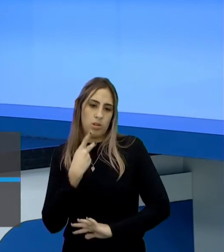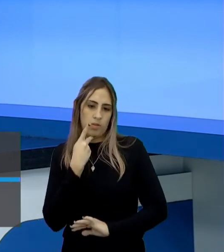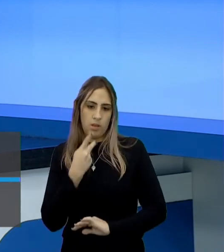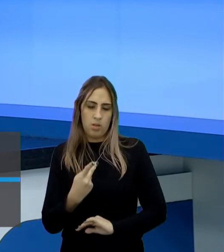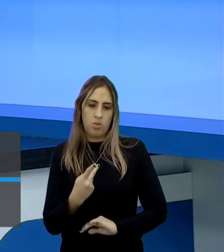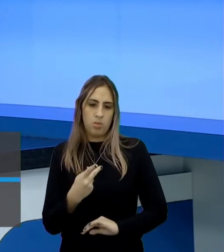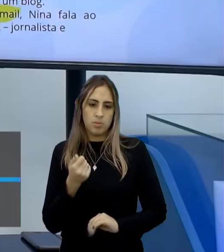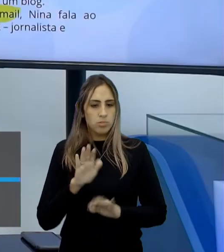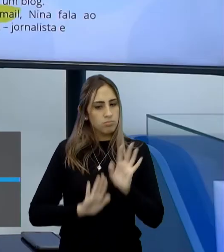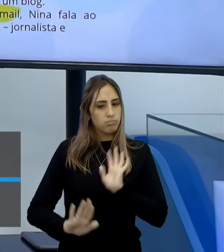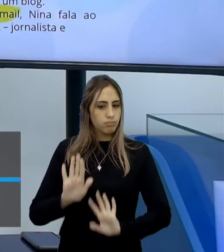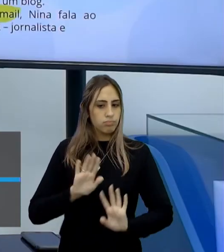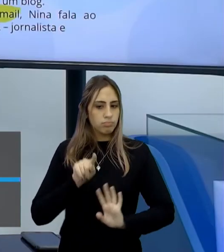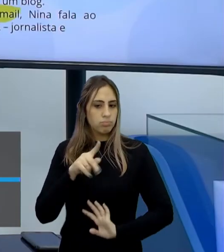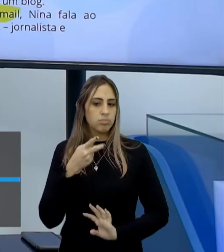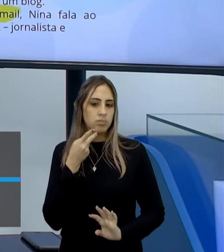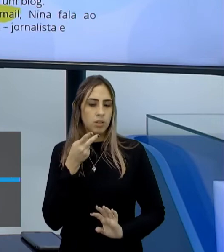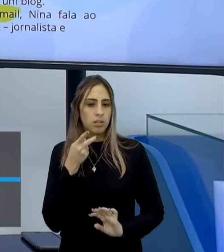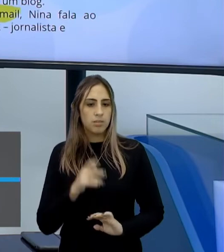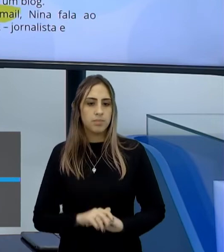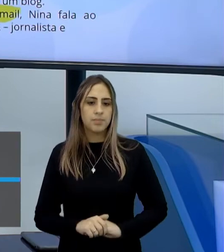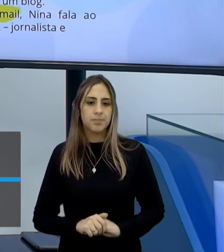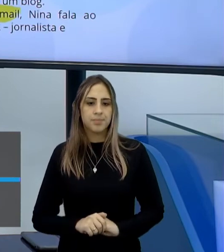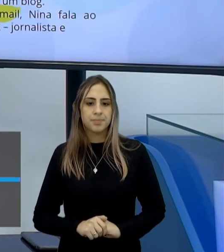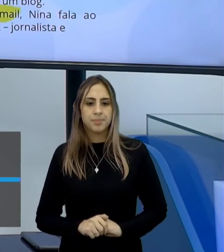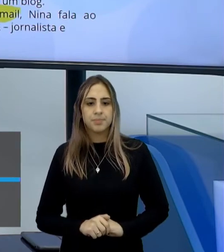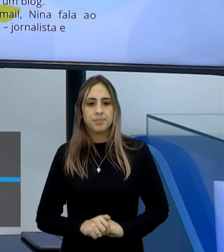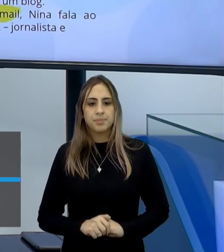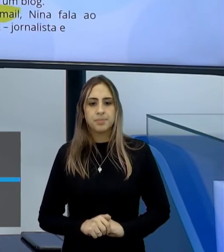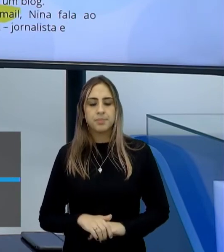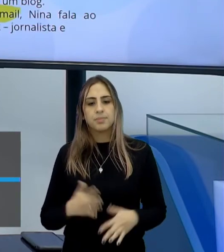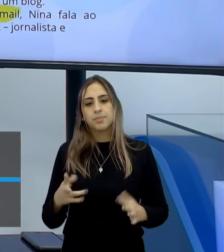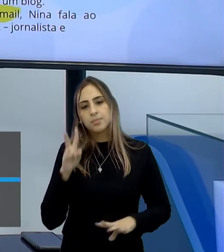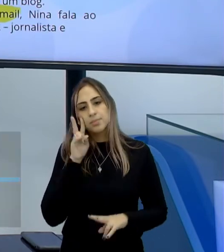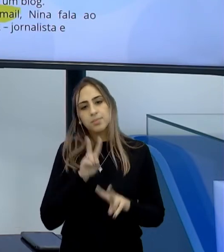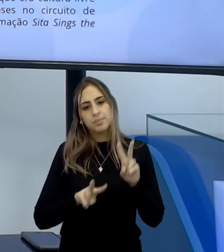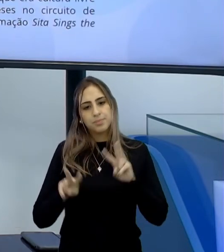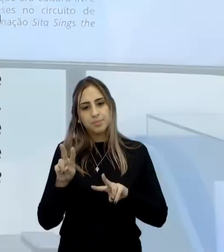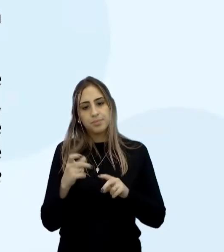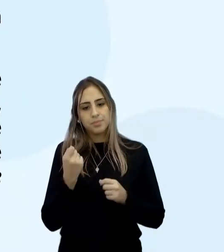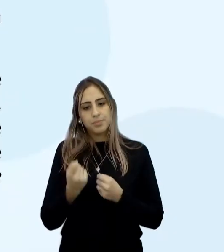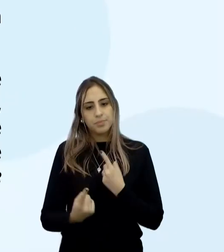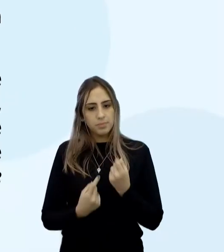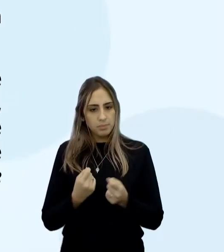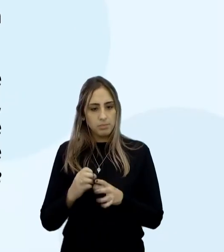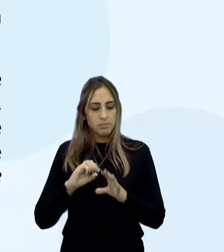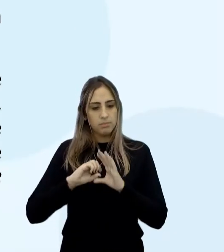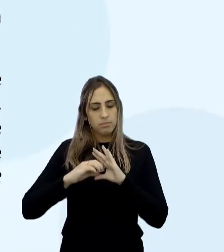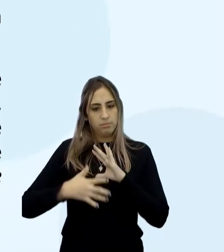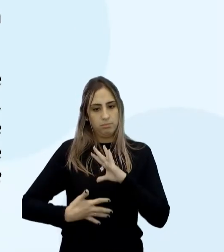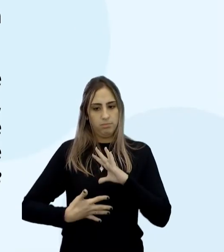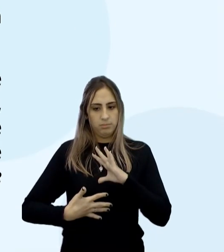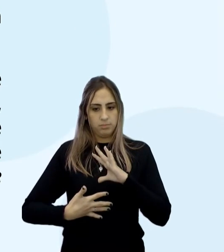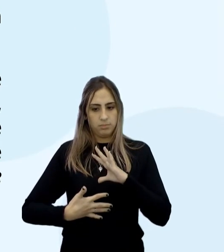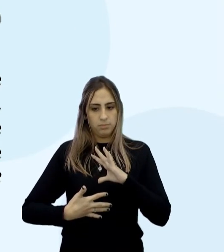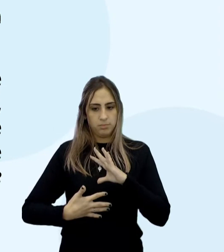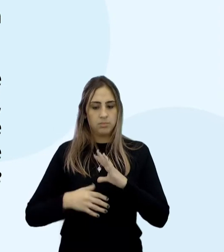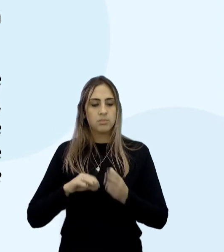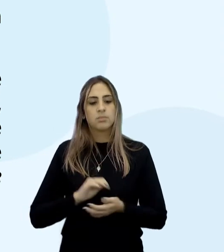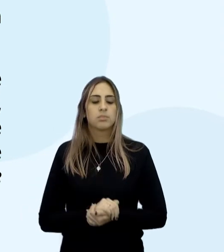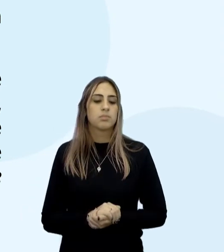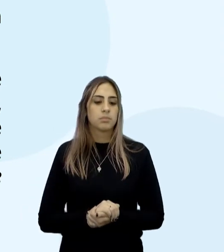Precisa tomar cuidado com isso, né? Perfeito. Então, vamos observar aqui algumas características da